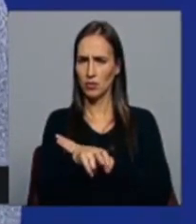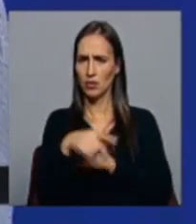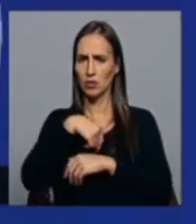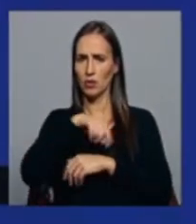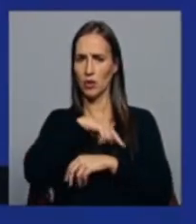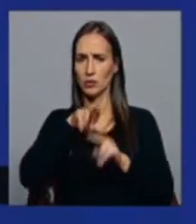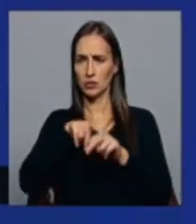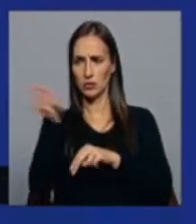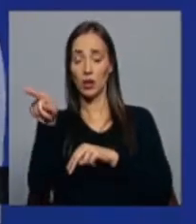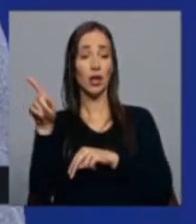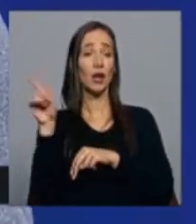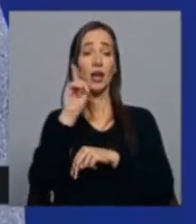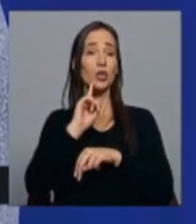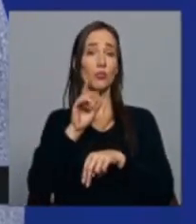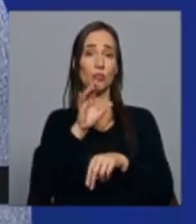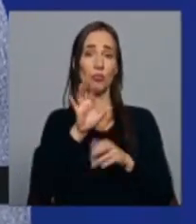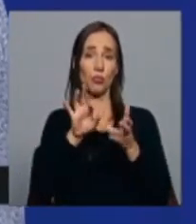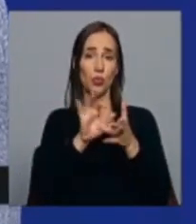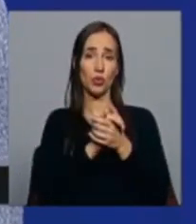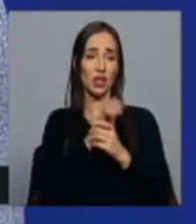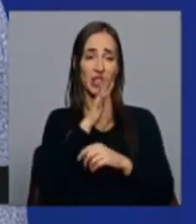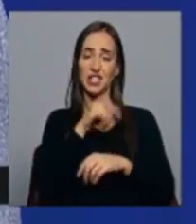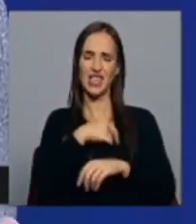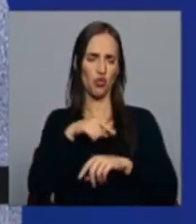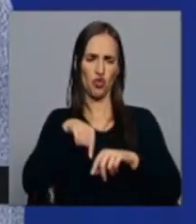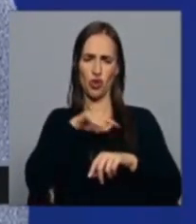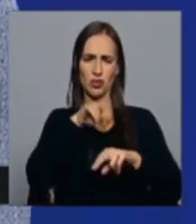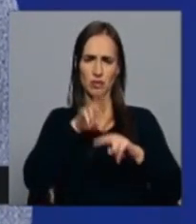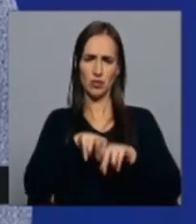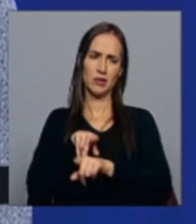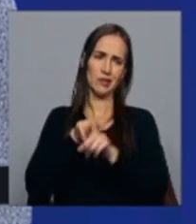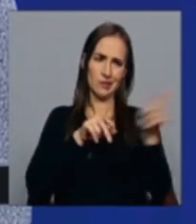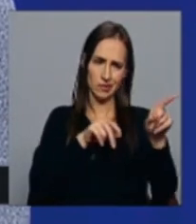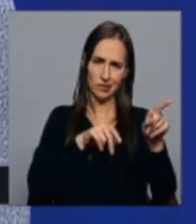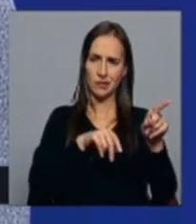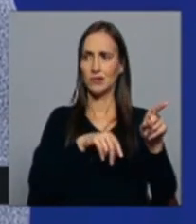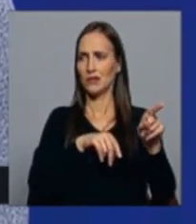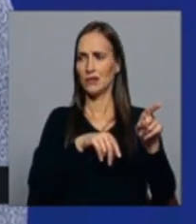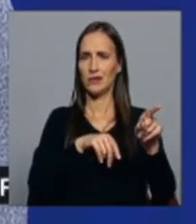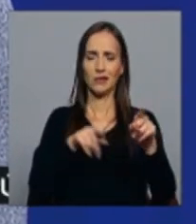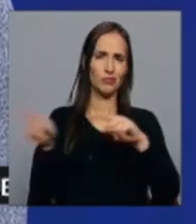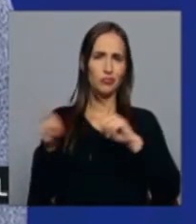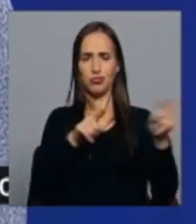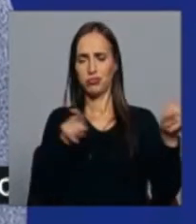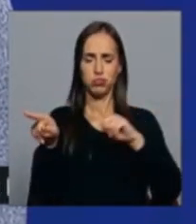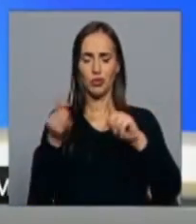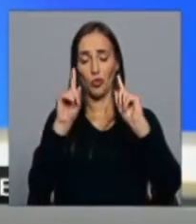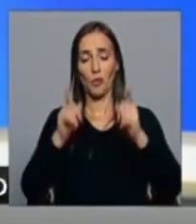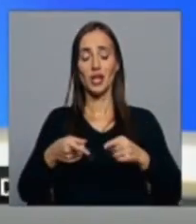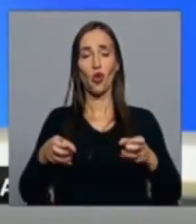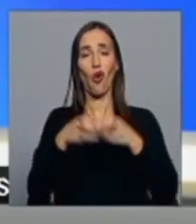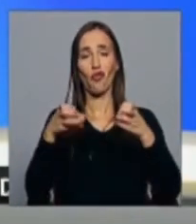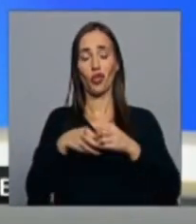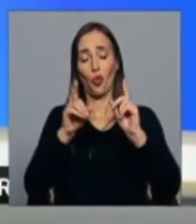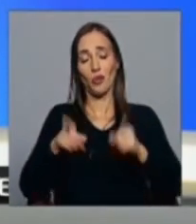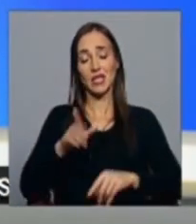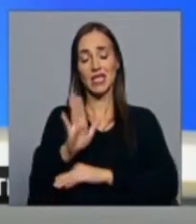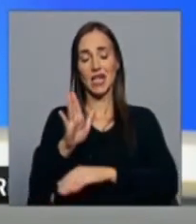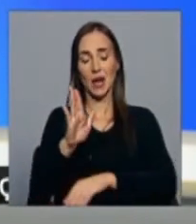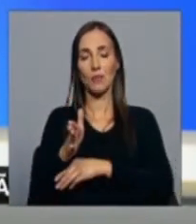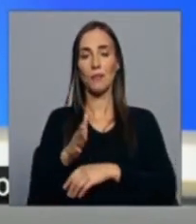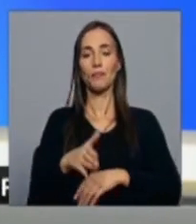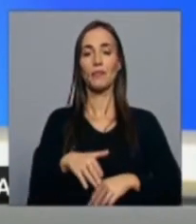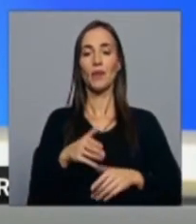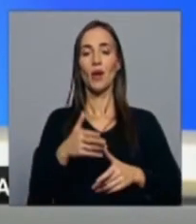e a mulher disso não não estamos aqui alá e começa a discussão começou conflito nesta cinema muito bem presente ao sangue e agradeço mais uma vez a sua presença